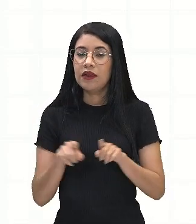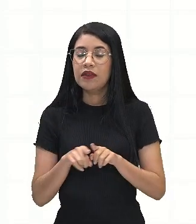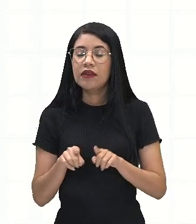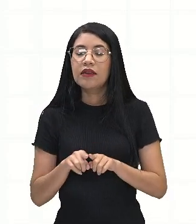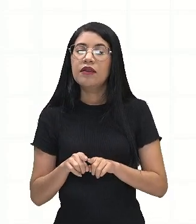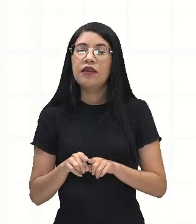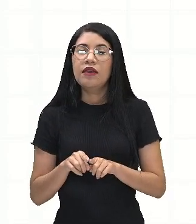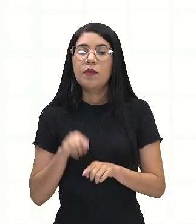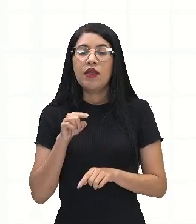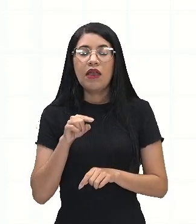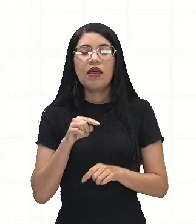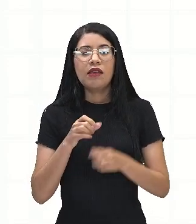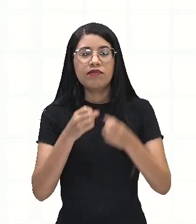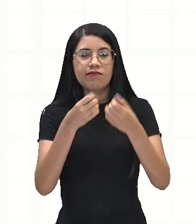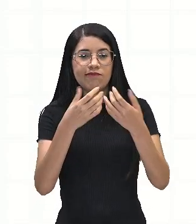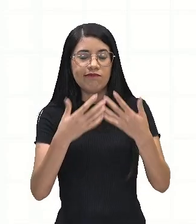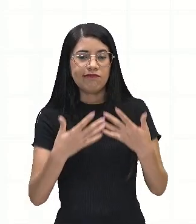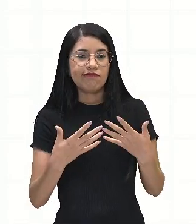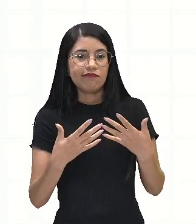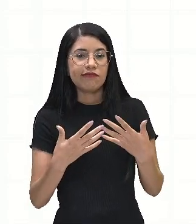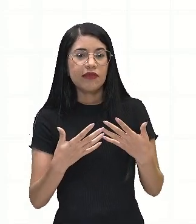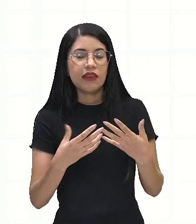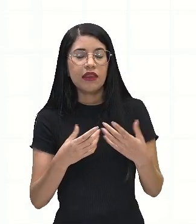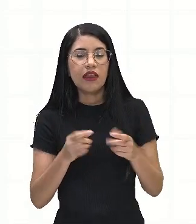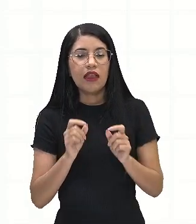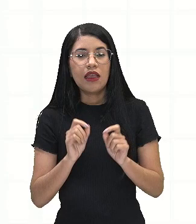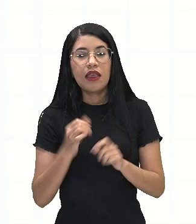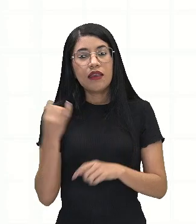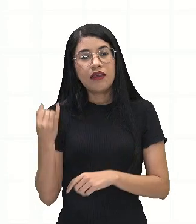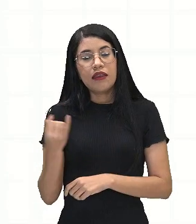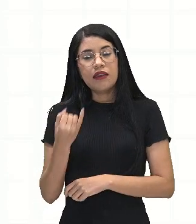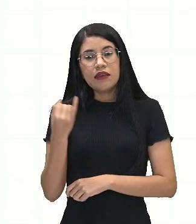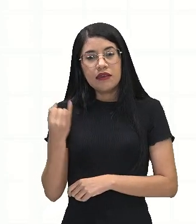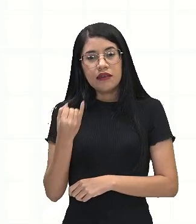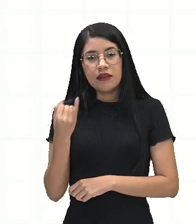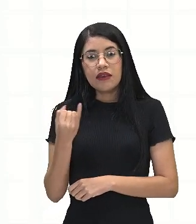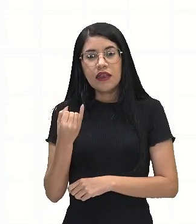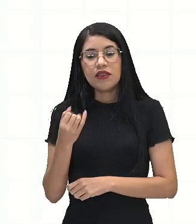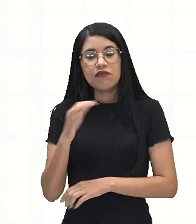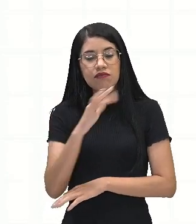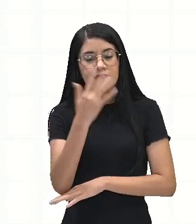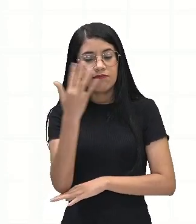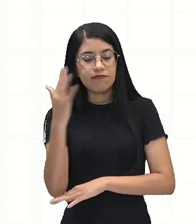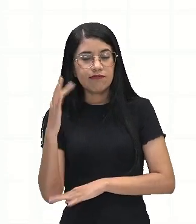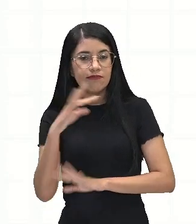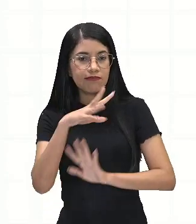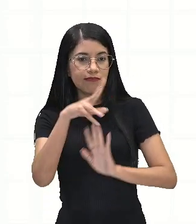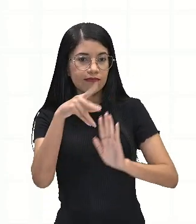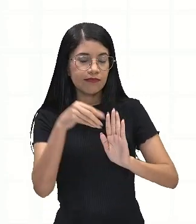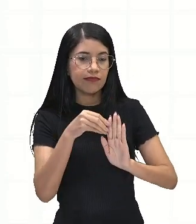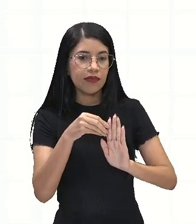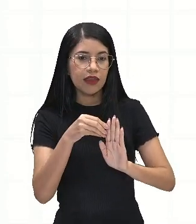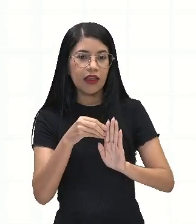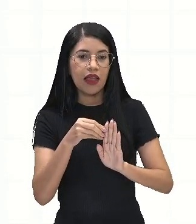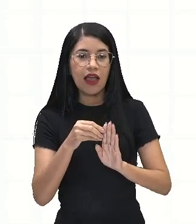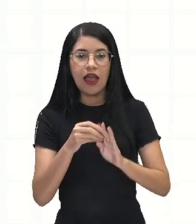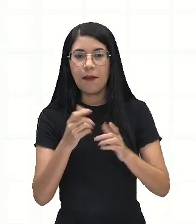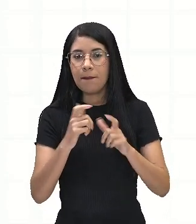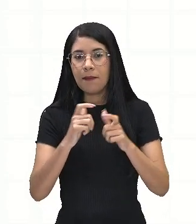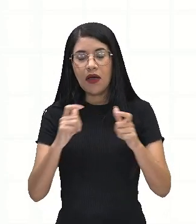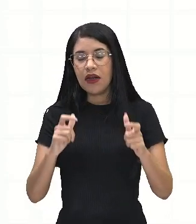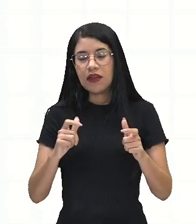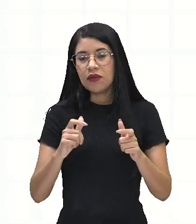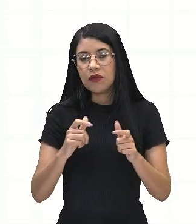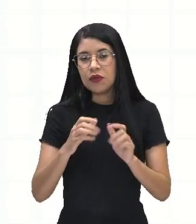a gente fala da grande importância da floresta amazônica que muitos não